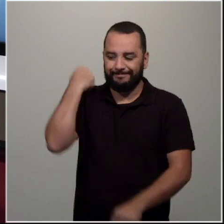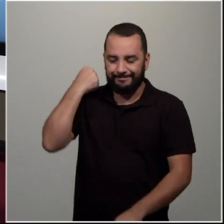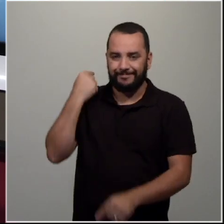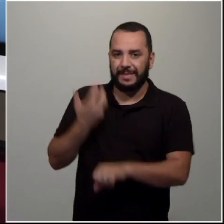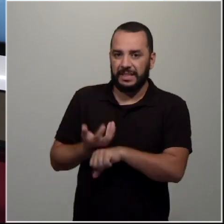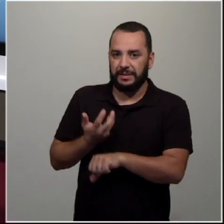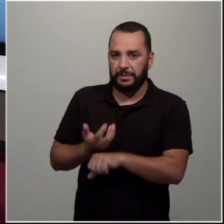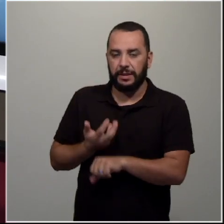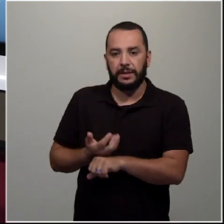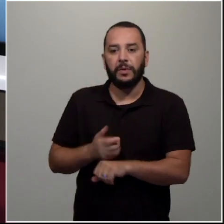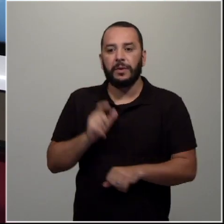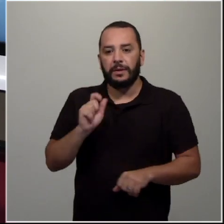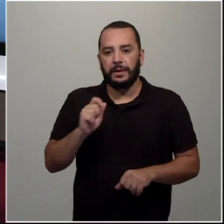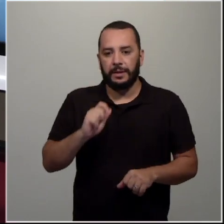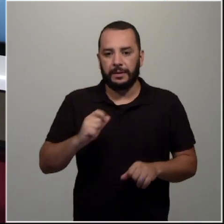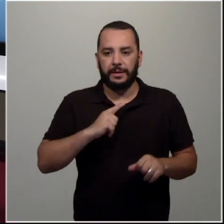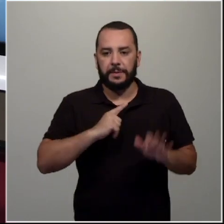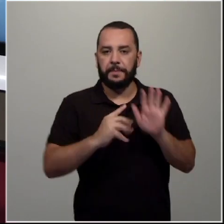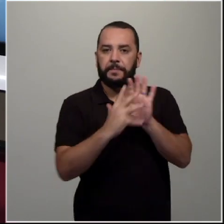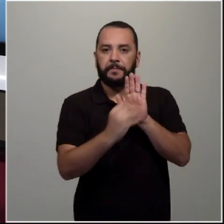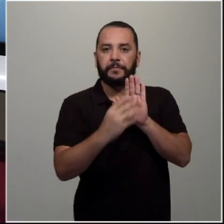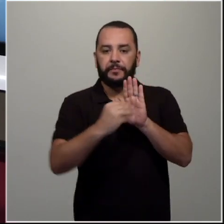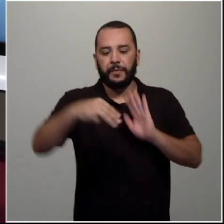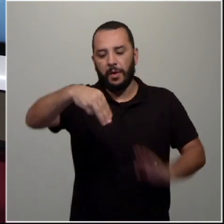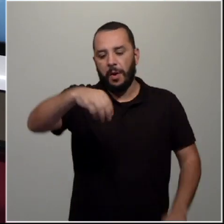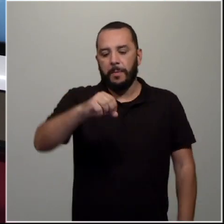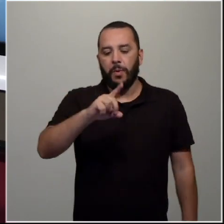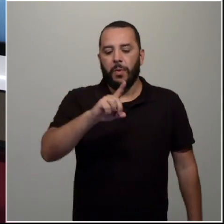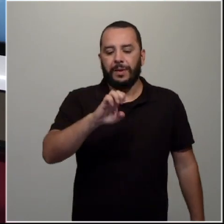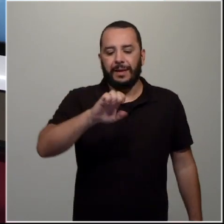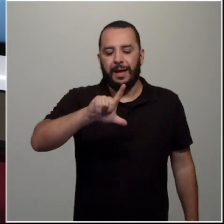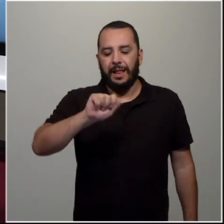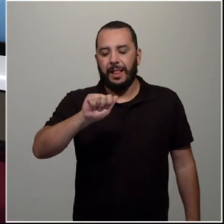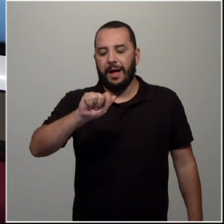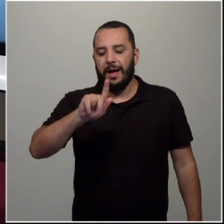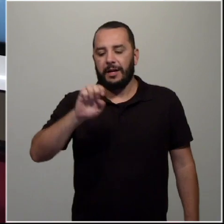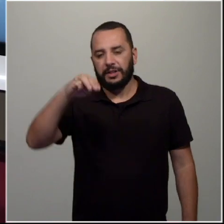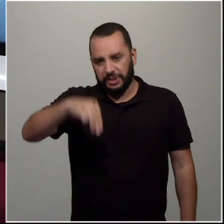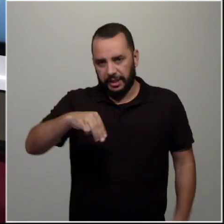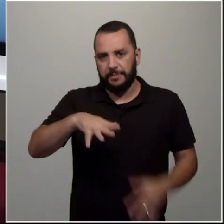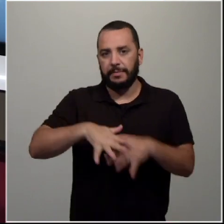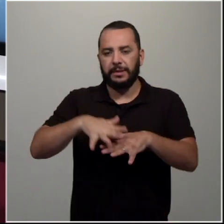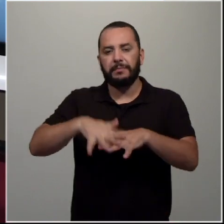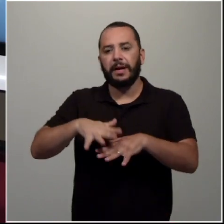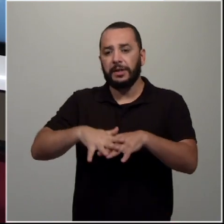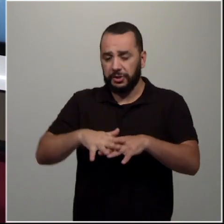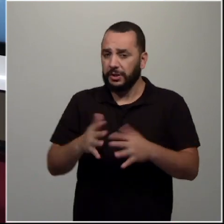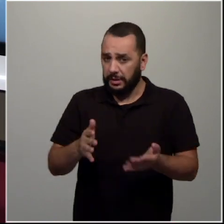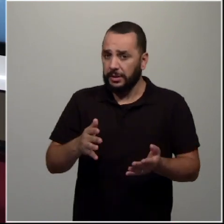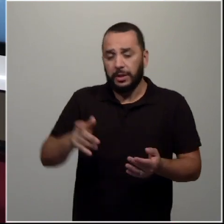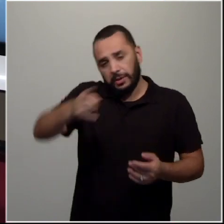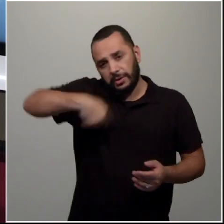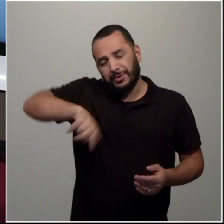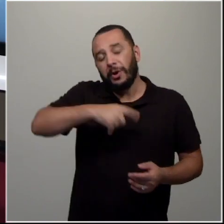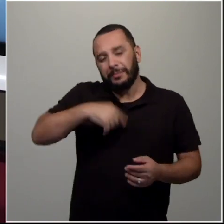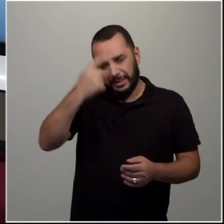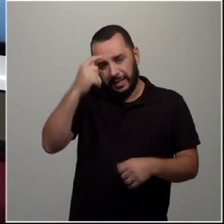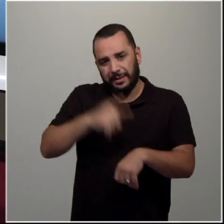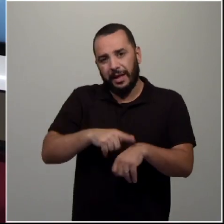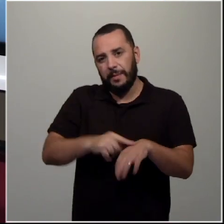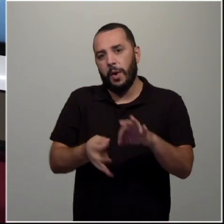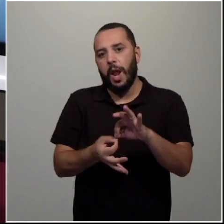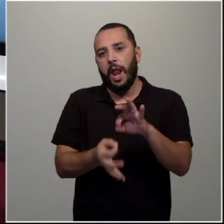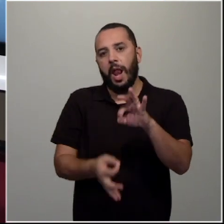sobre a modelagem matemática que vem a ser a modelagem matemática bom essa é uma questão que a gente precisaria de mais tempo a gente